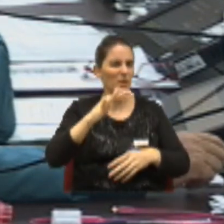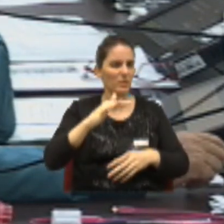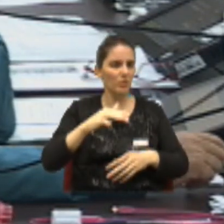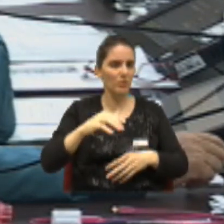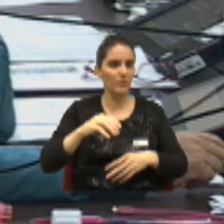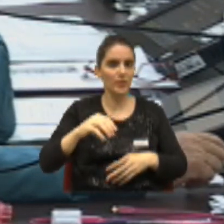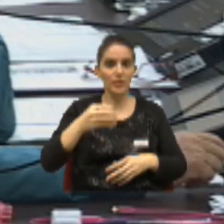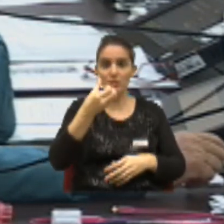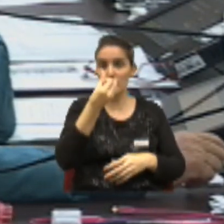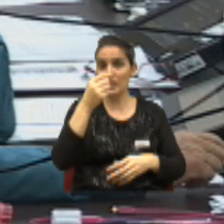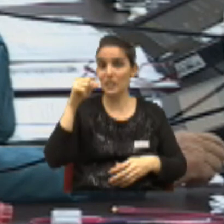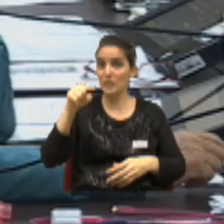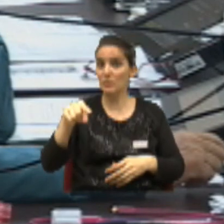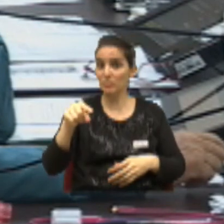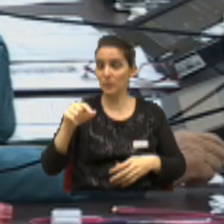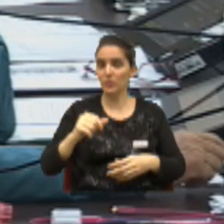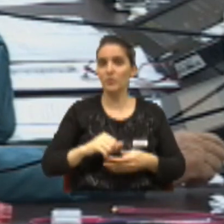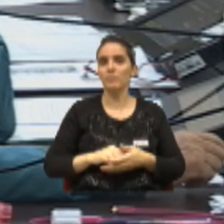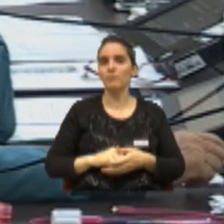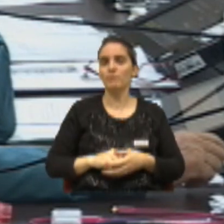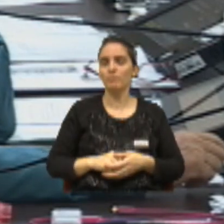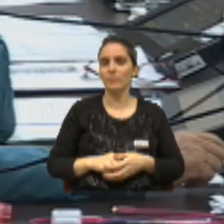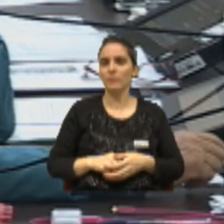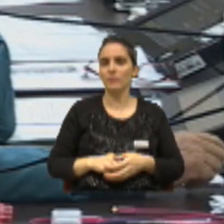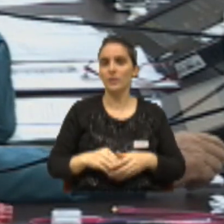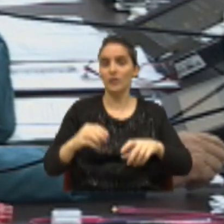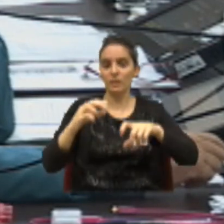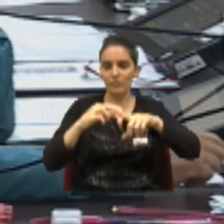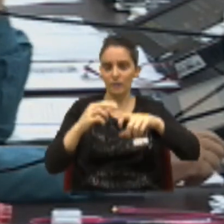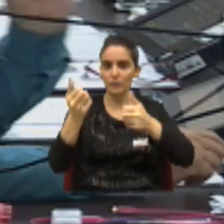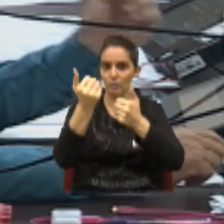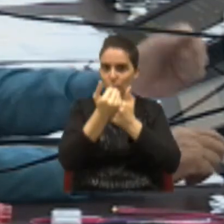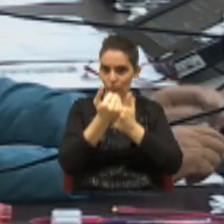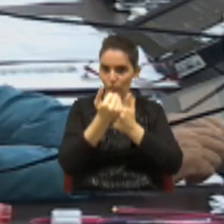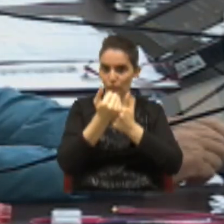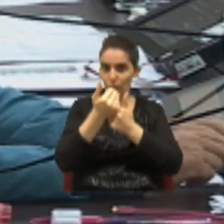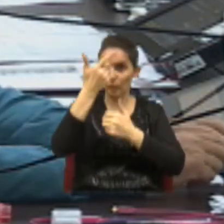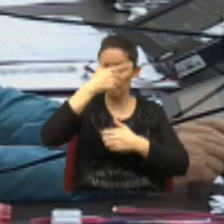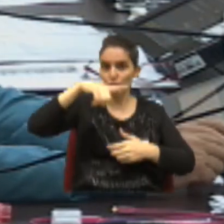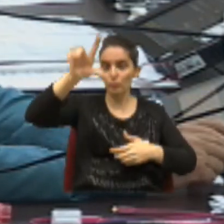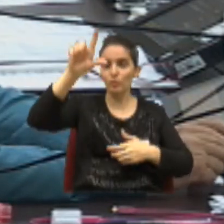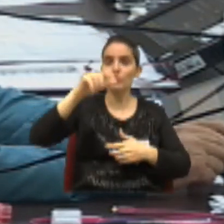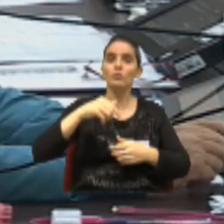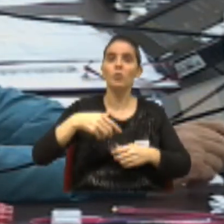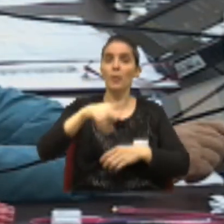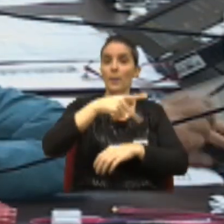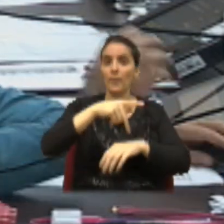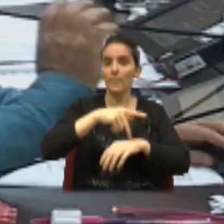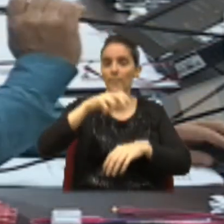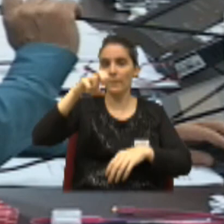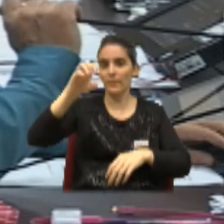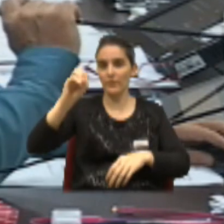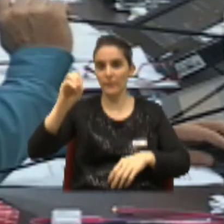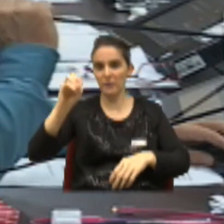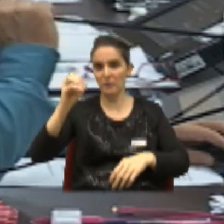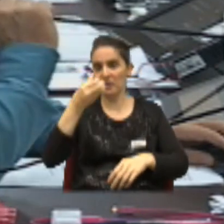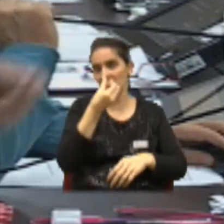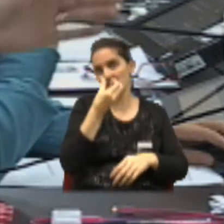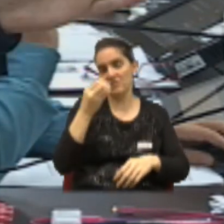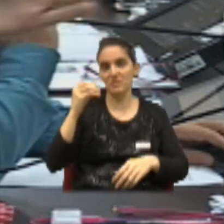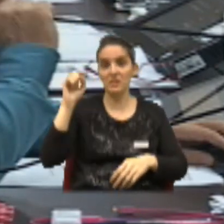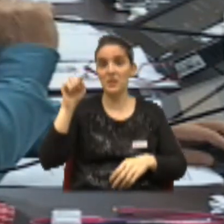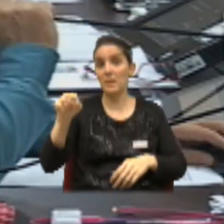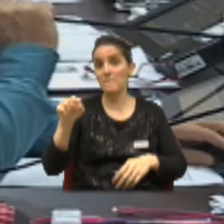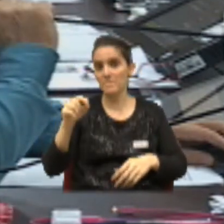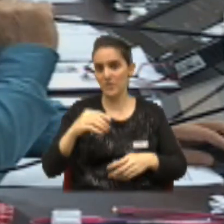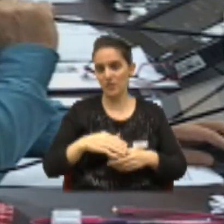Sabe quanto custa uma prótese importada, pastor Nilton? Dependendo, chega a custar de 30 a 50 mil reais só a prótese. E